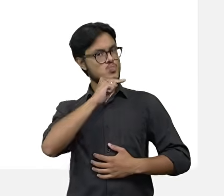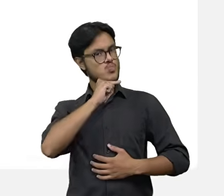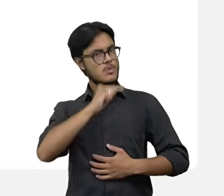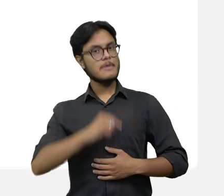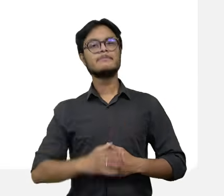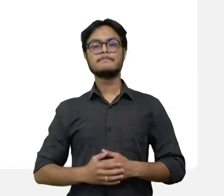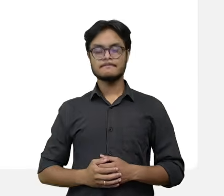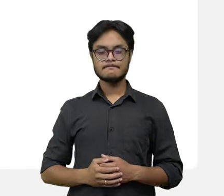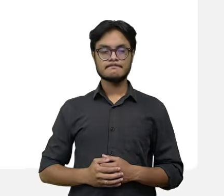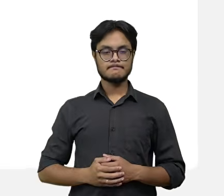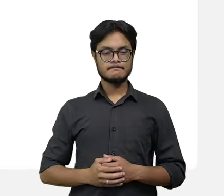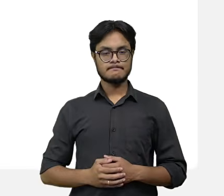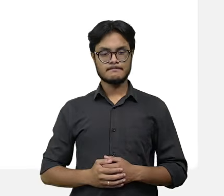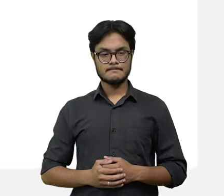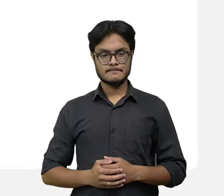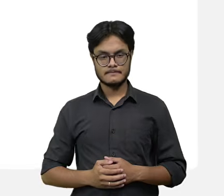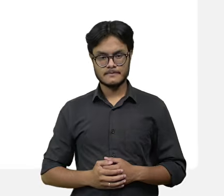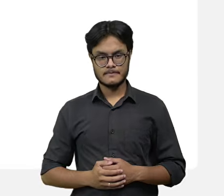é verdadeiro.